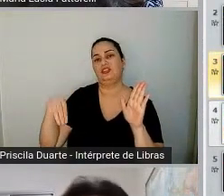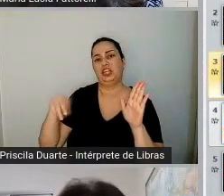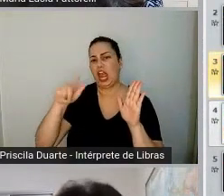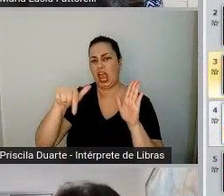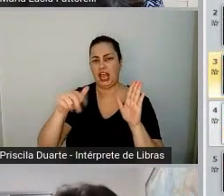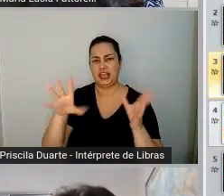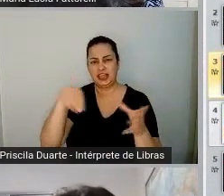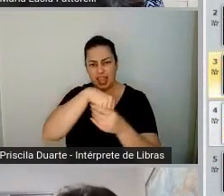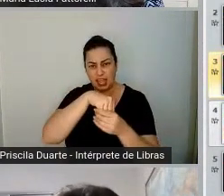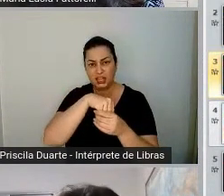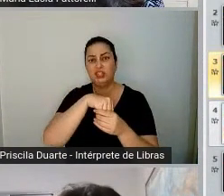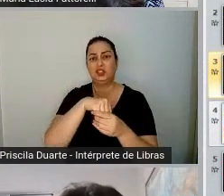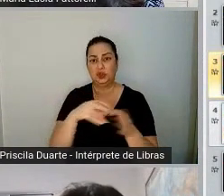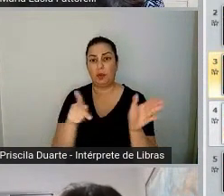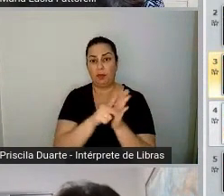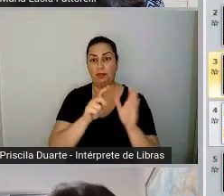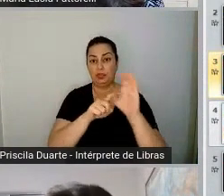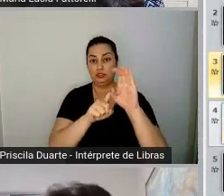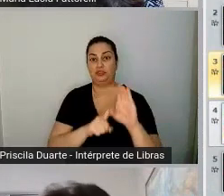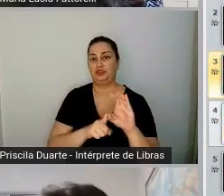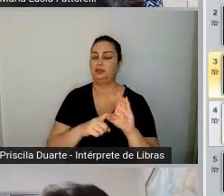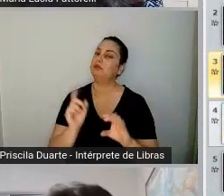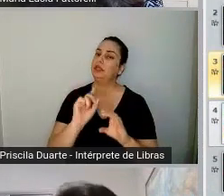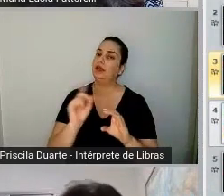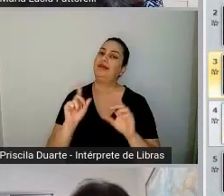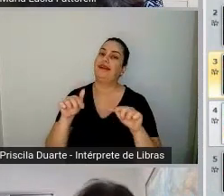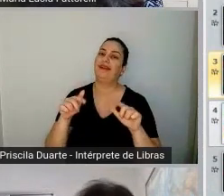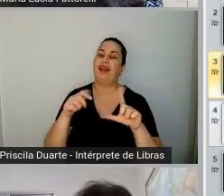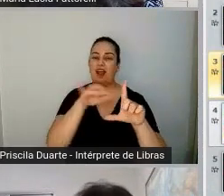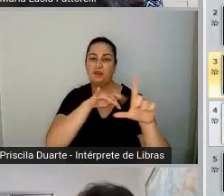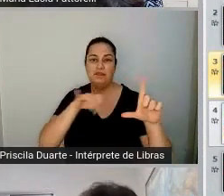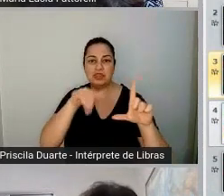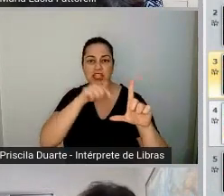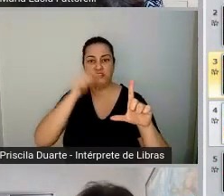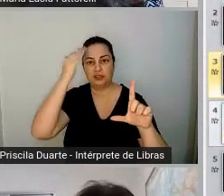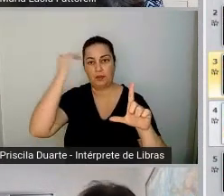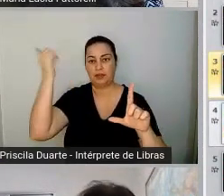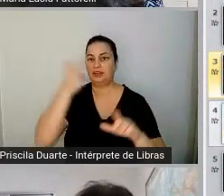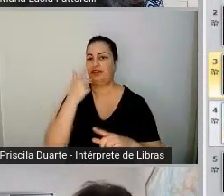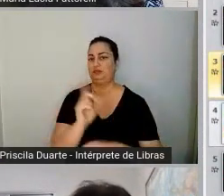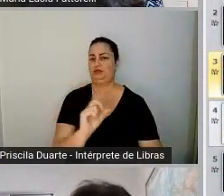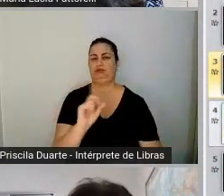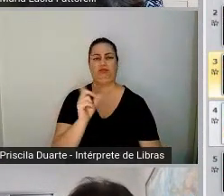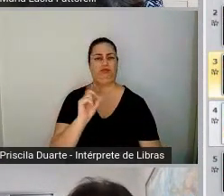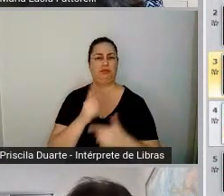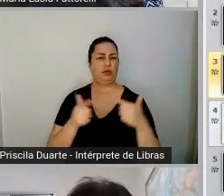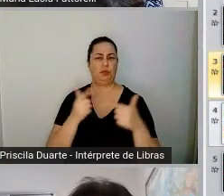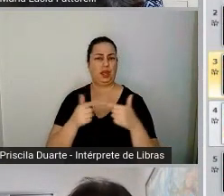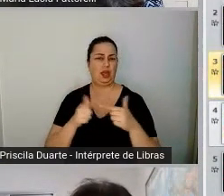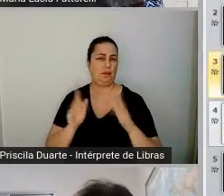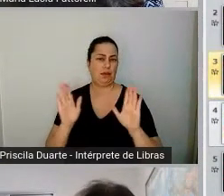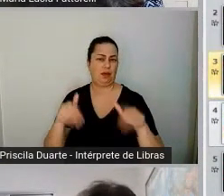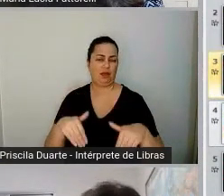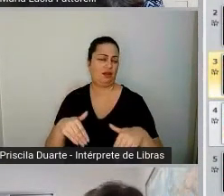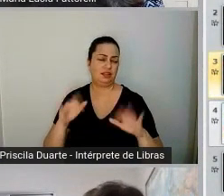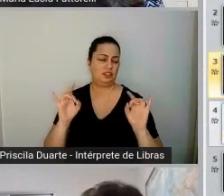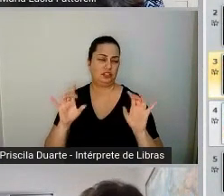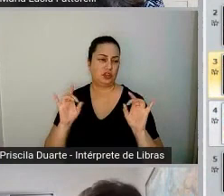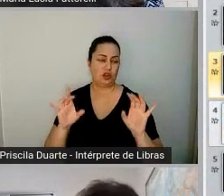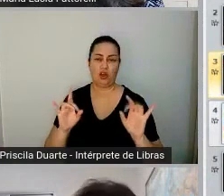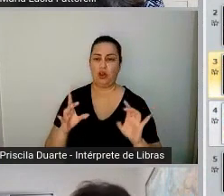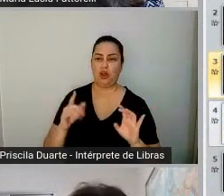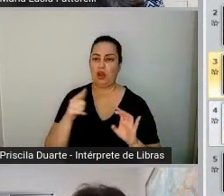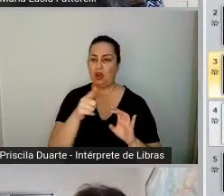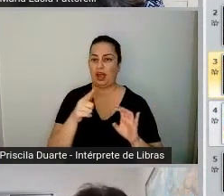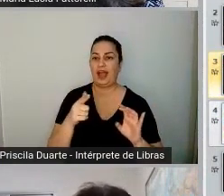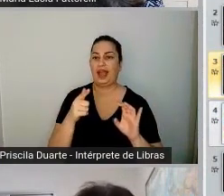e os analistas da grande mídia diz que isso não tem problema nenhum, isso é só rolagem. Ou seja, então, na